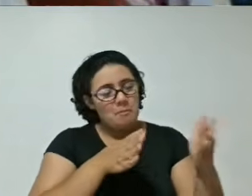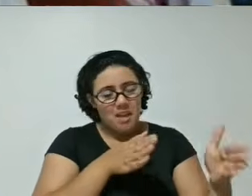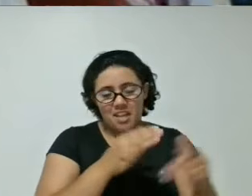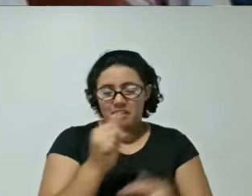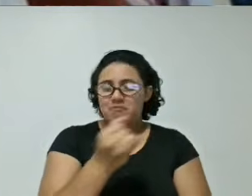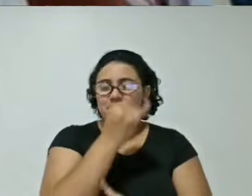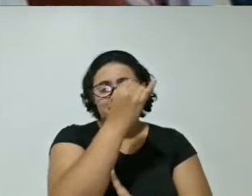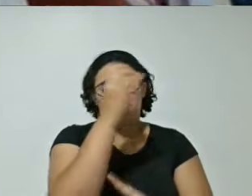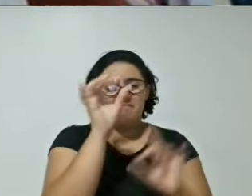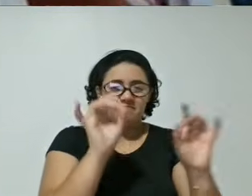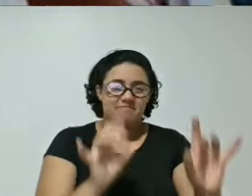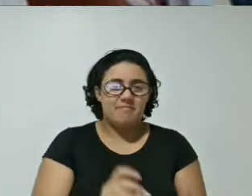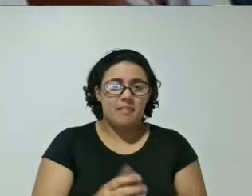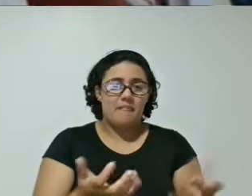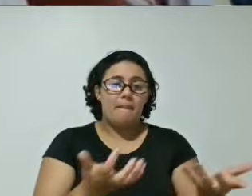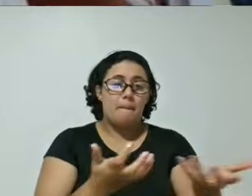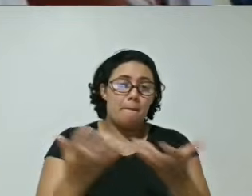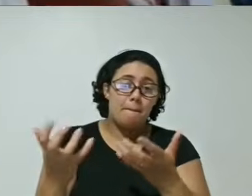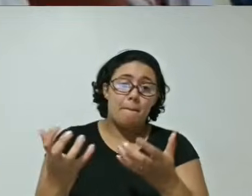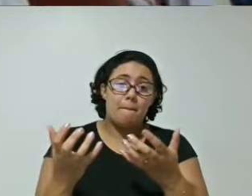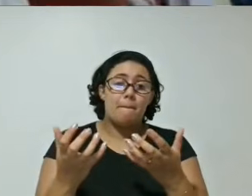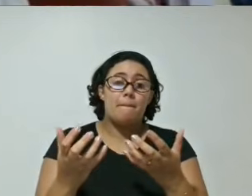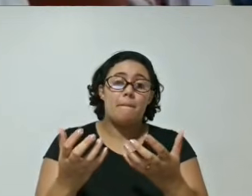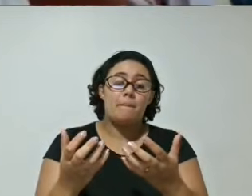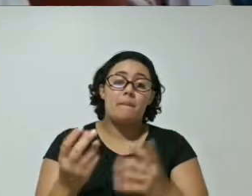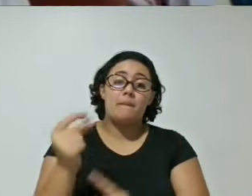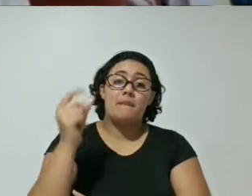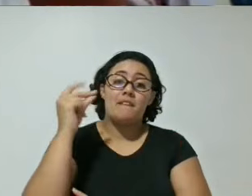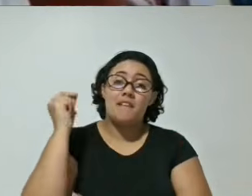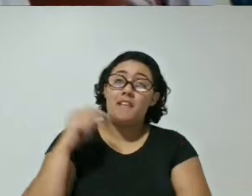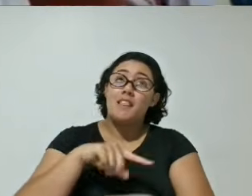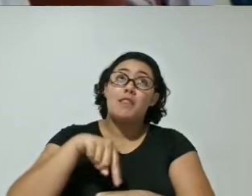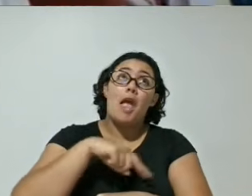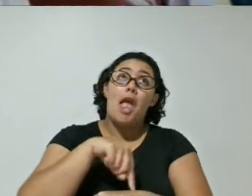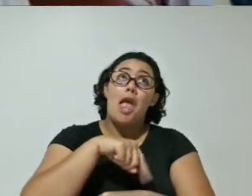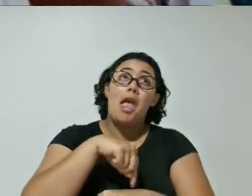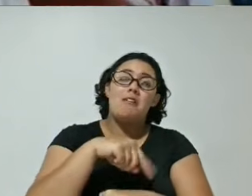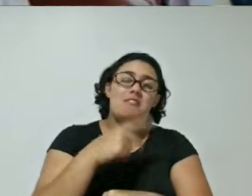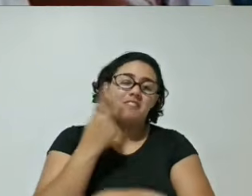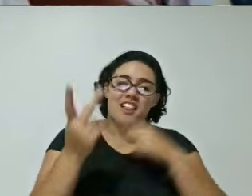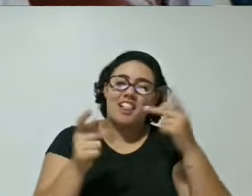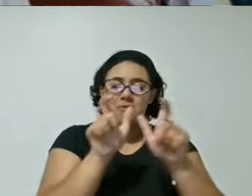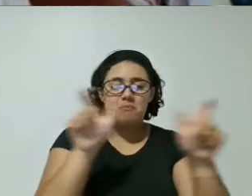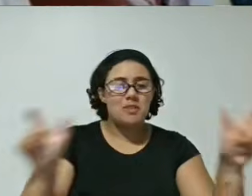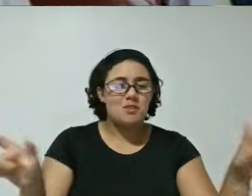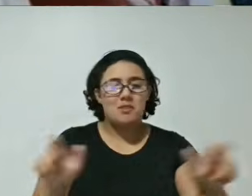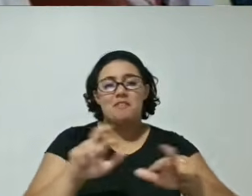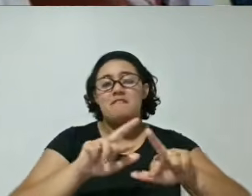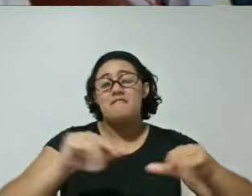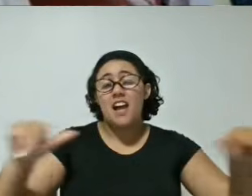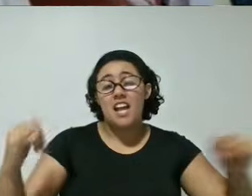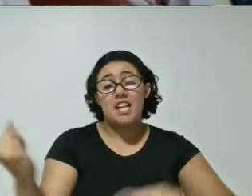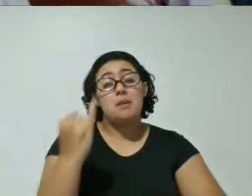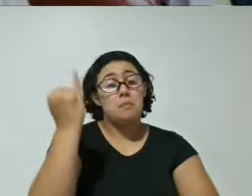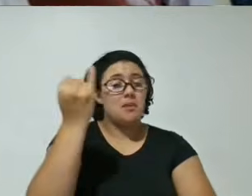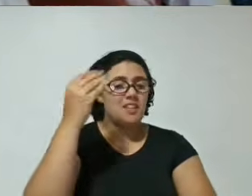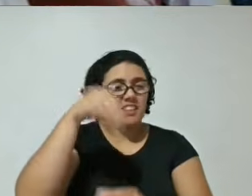E eu queria ter muito tempo para ficar falando aqui de várias e várias pessoas que são importantes nessa história,